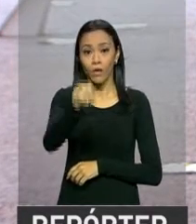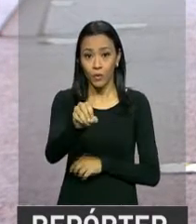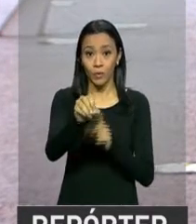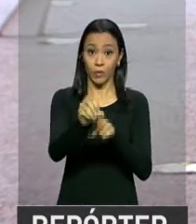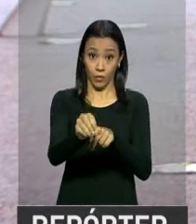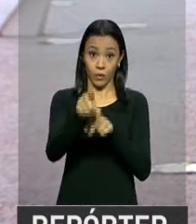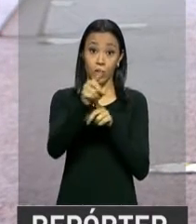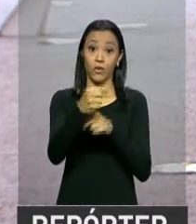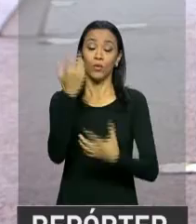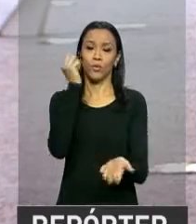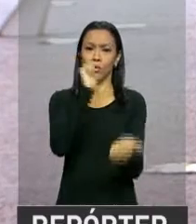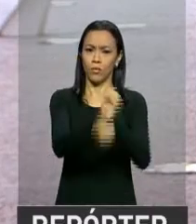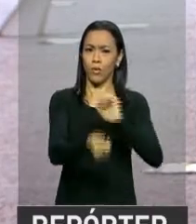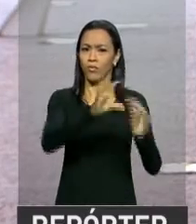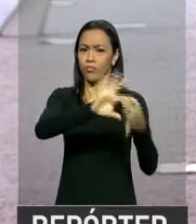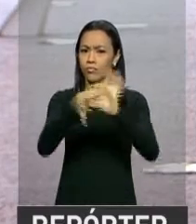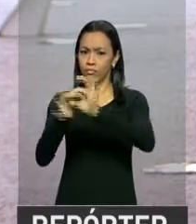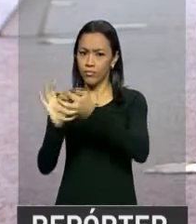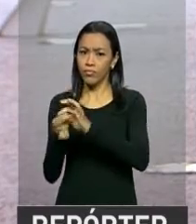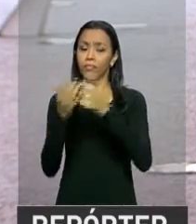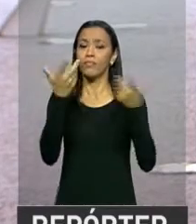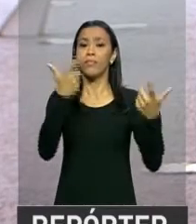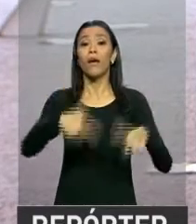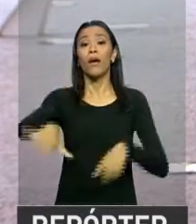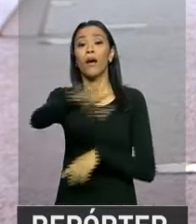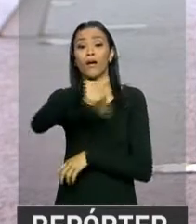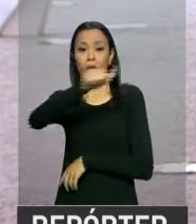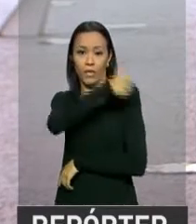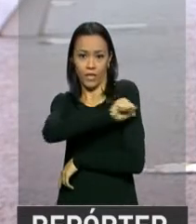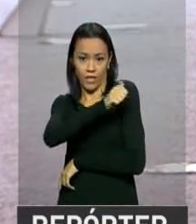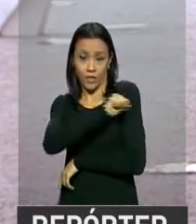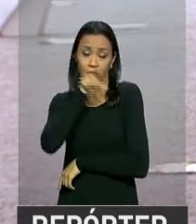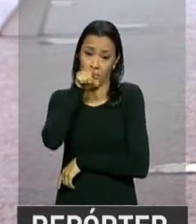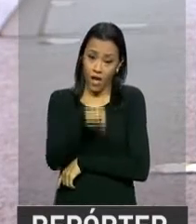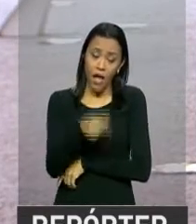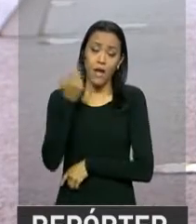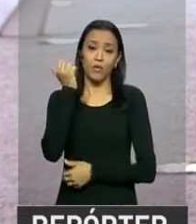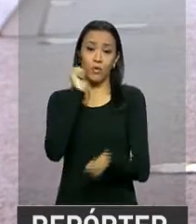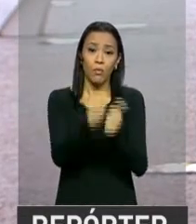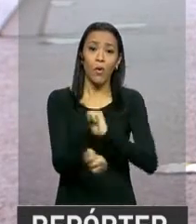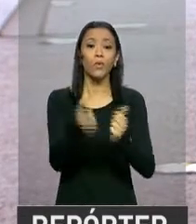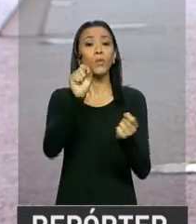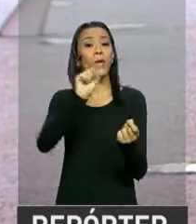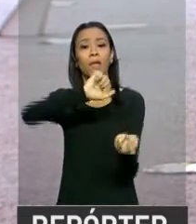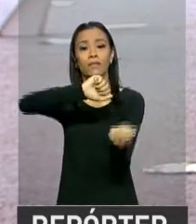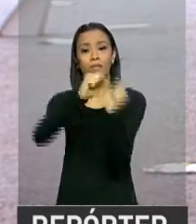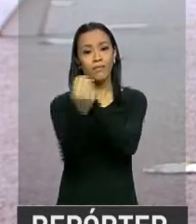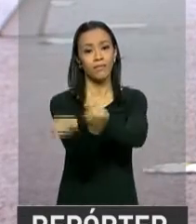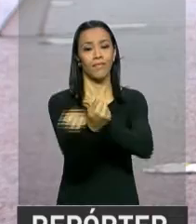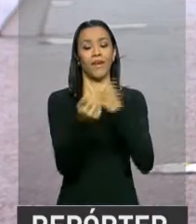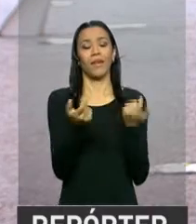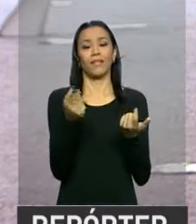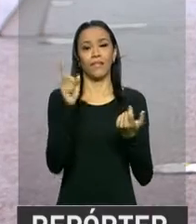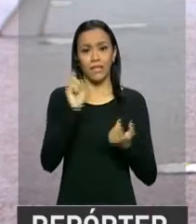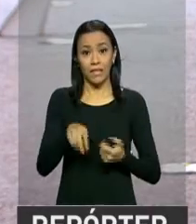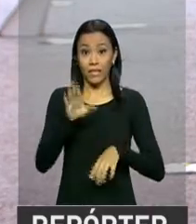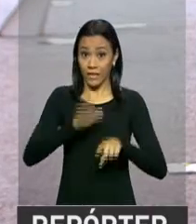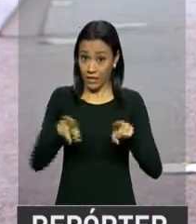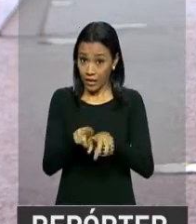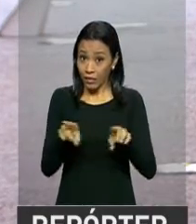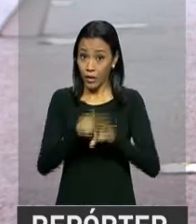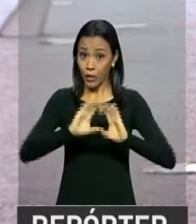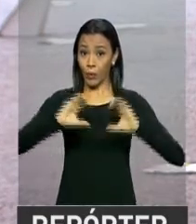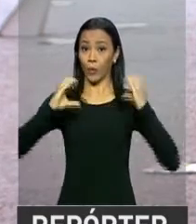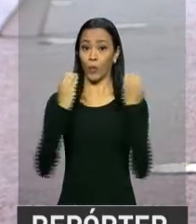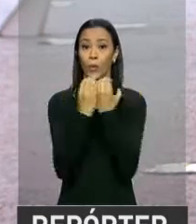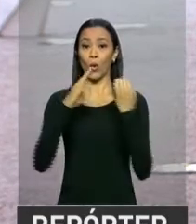Rio 2016 para a infraestrutura dos esportes adaptados no país e foi classificado aí pelo Comitê Internacional